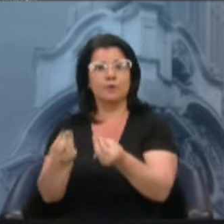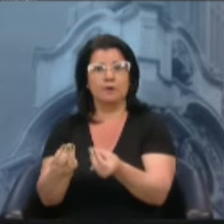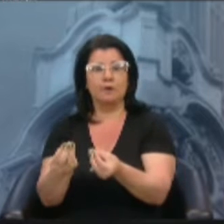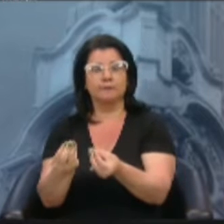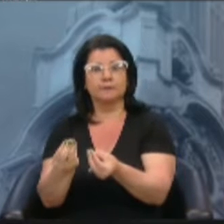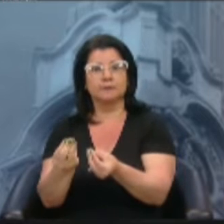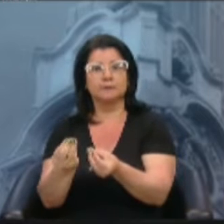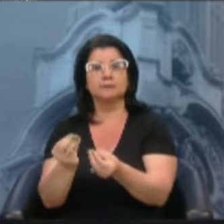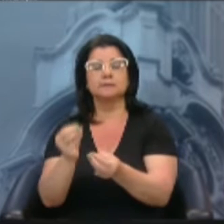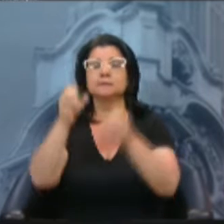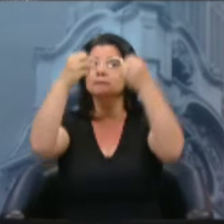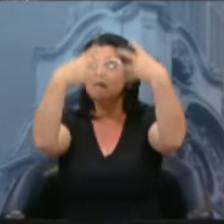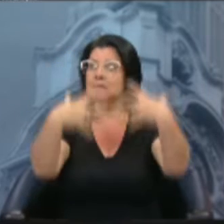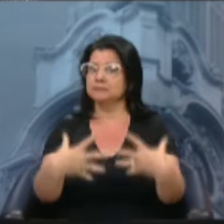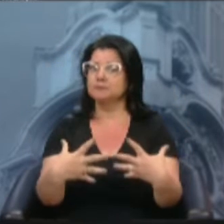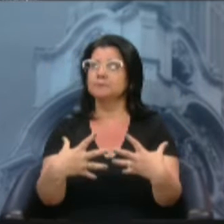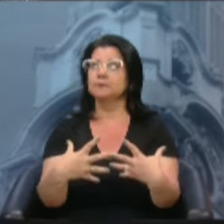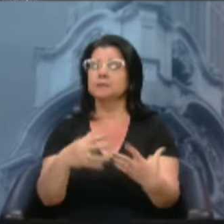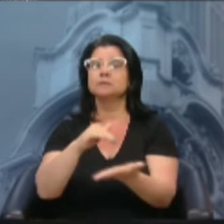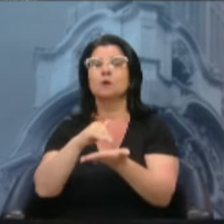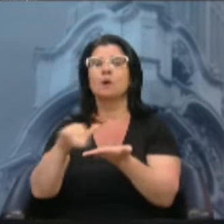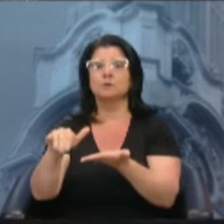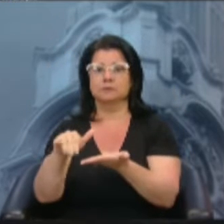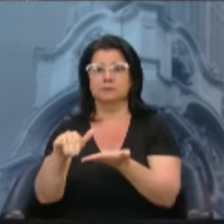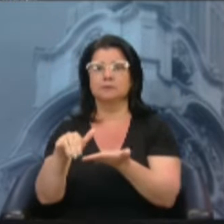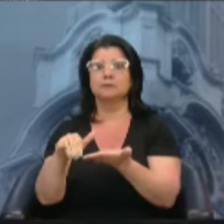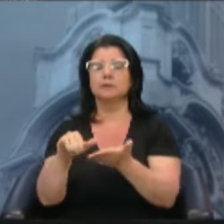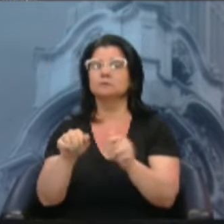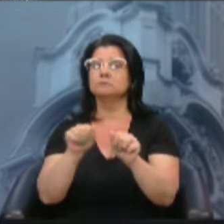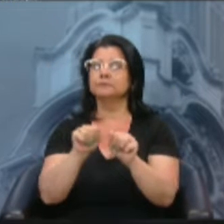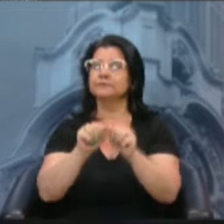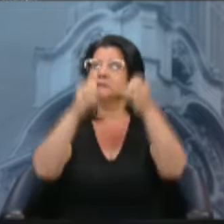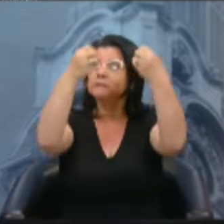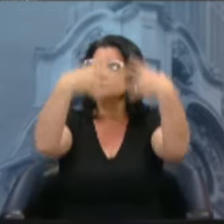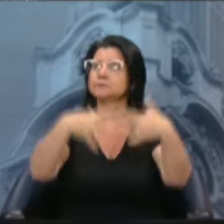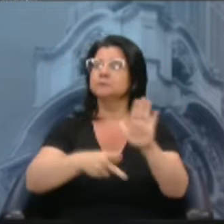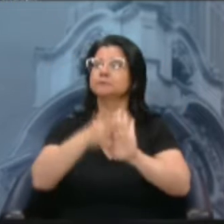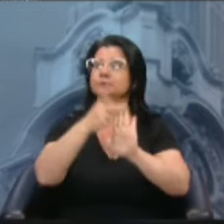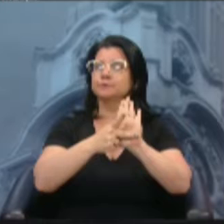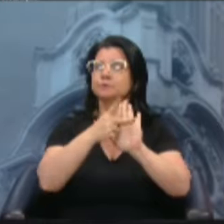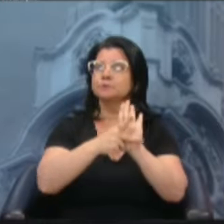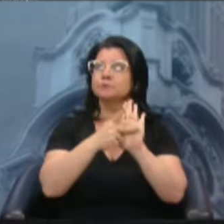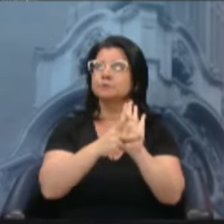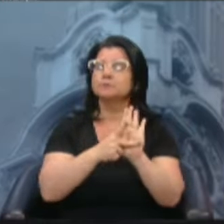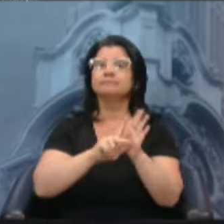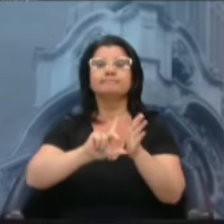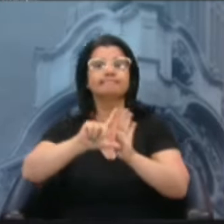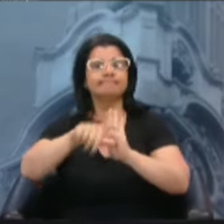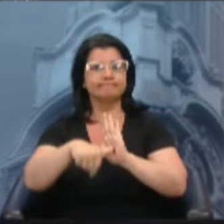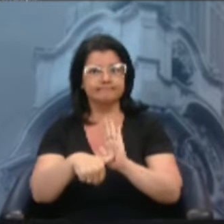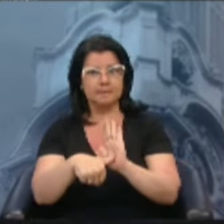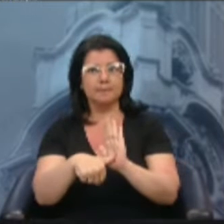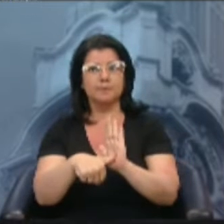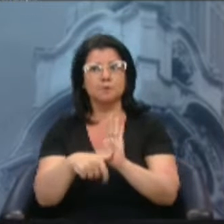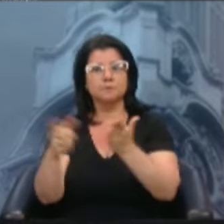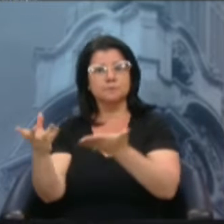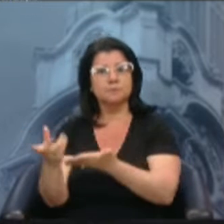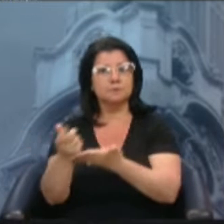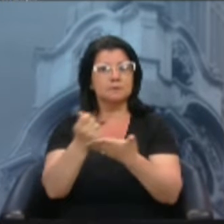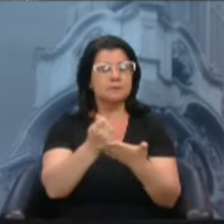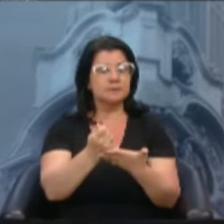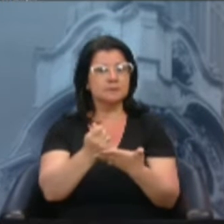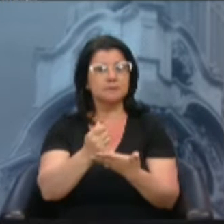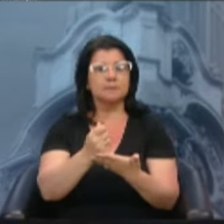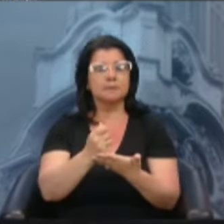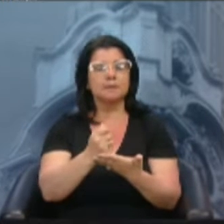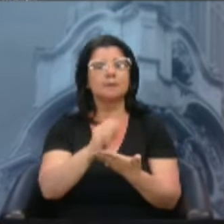Germano Brem para fazer as considerações sobre o projeto. E, a partir deste momento, nós estaremos recebendo, através do chat aqui